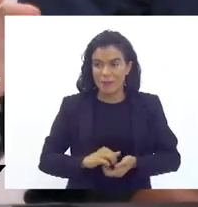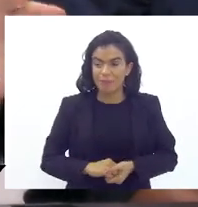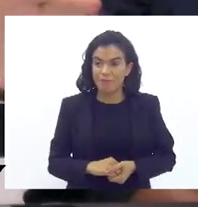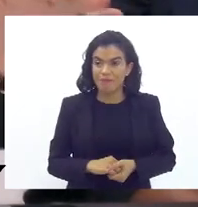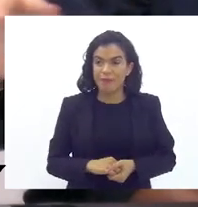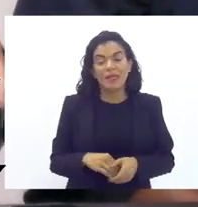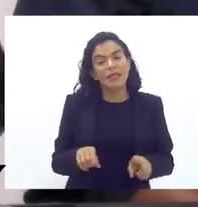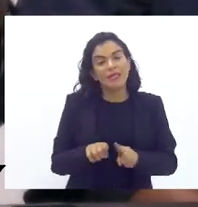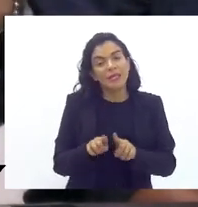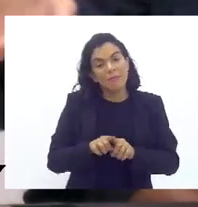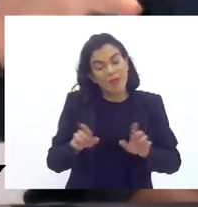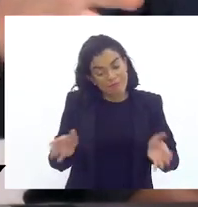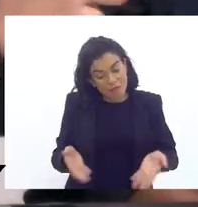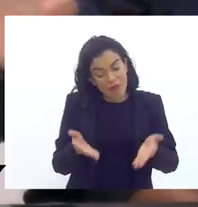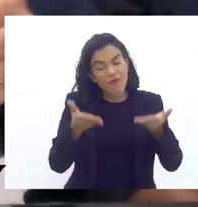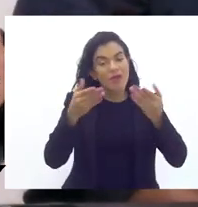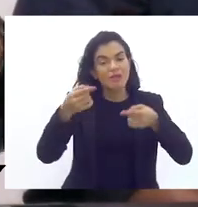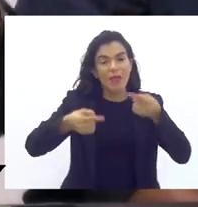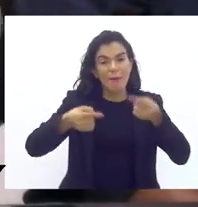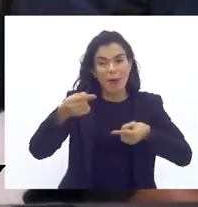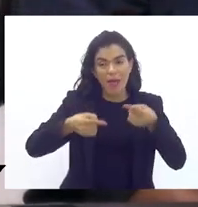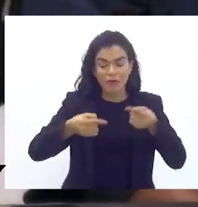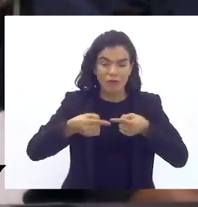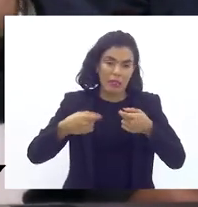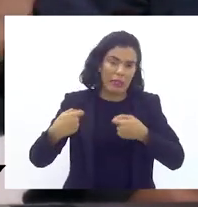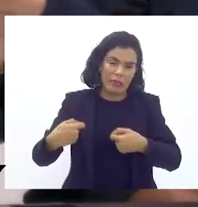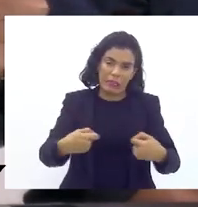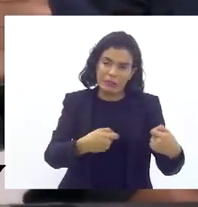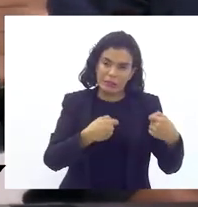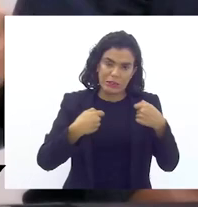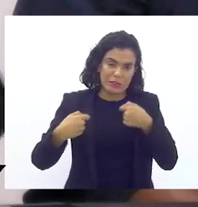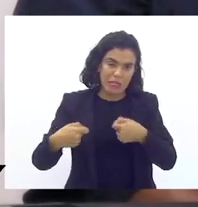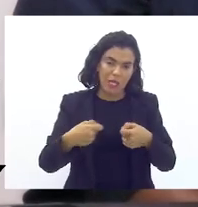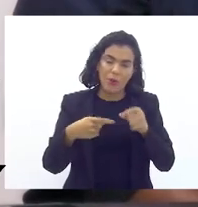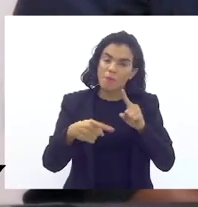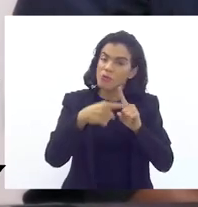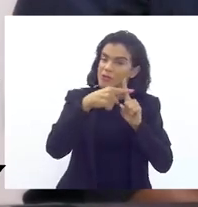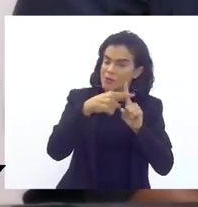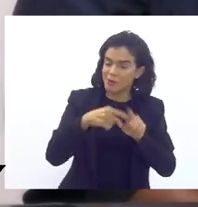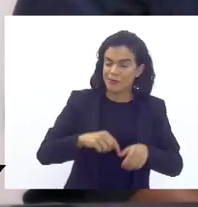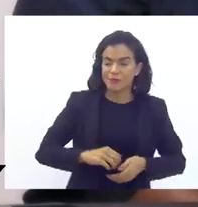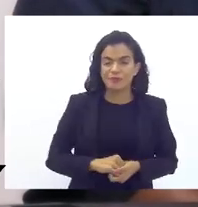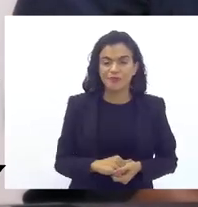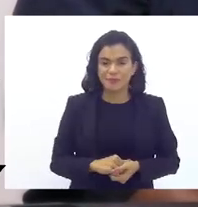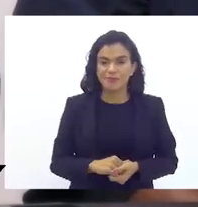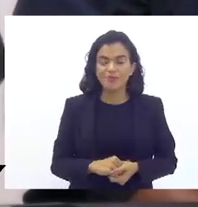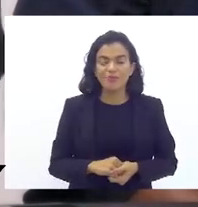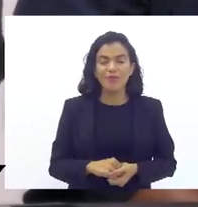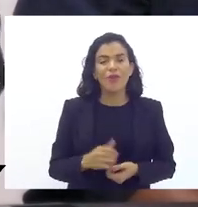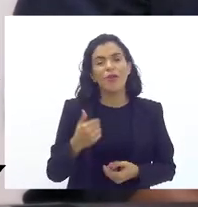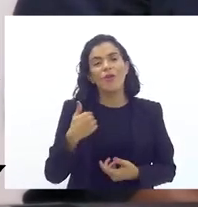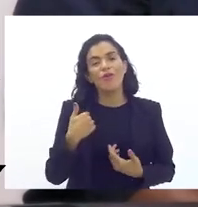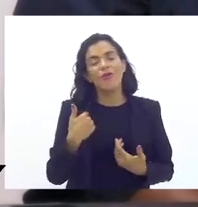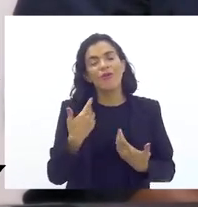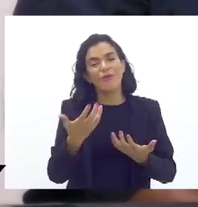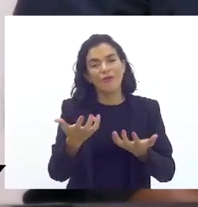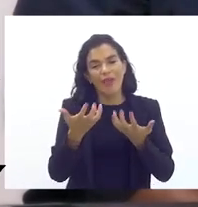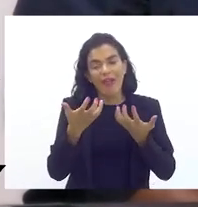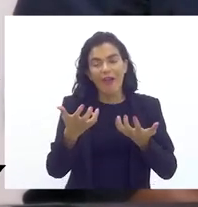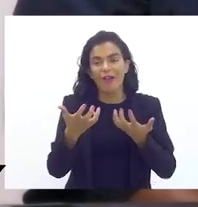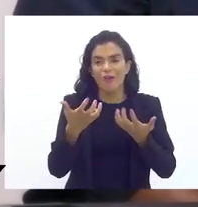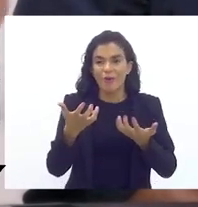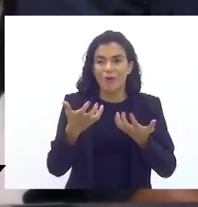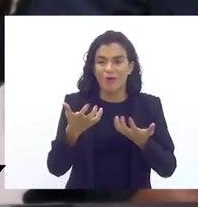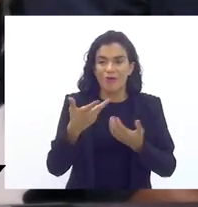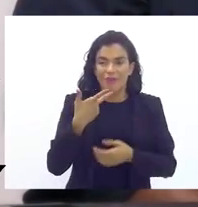e promover esse Grande Debate que é extremamente Positivo eu queria falar que os primeiros